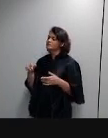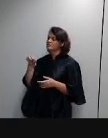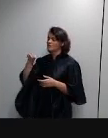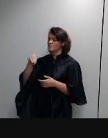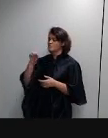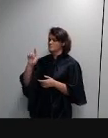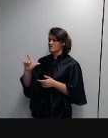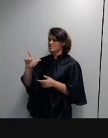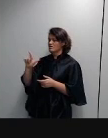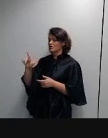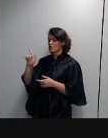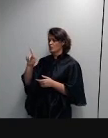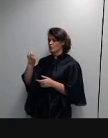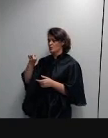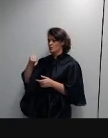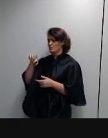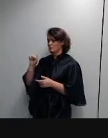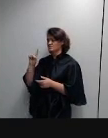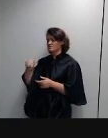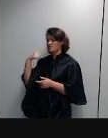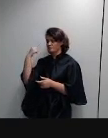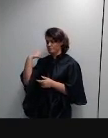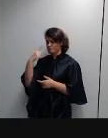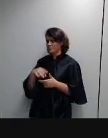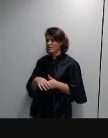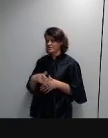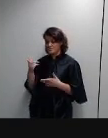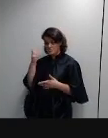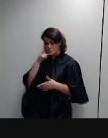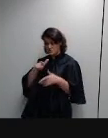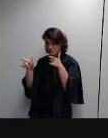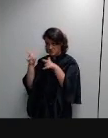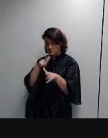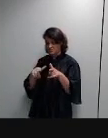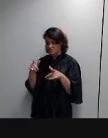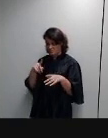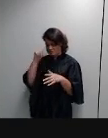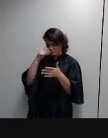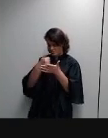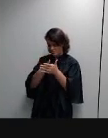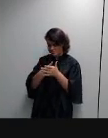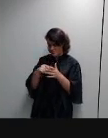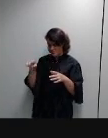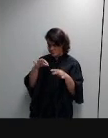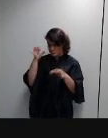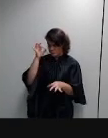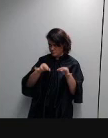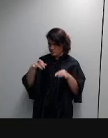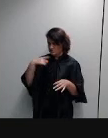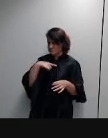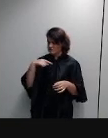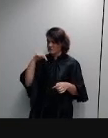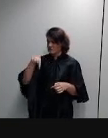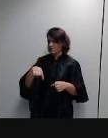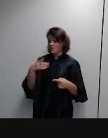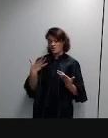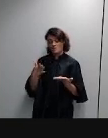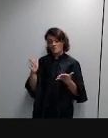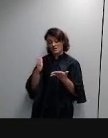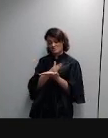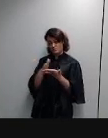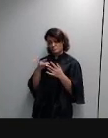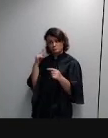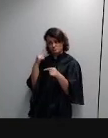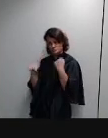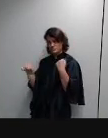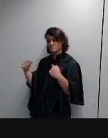advogado eu tô seguindo a nossa jurisprudência e eu estou divergindo do relator boca máxima velha